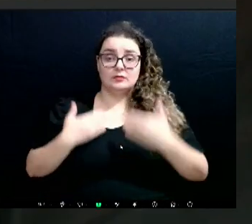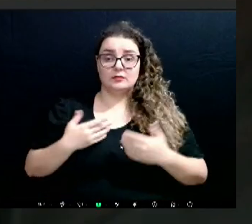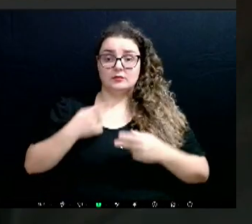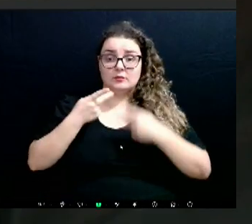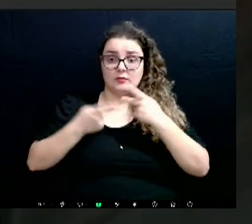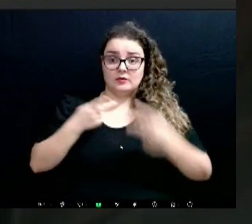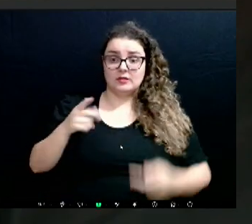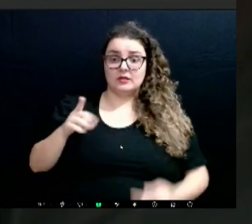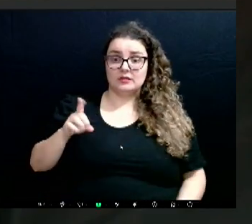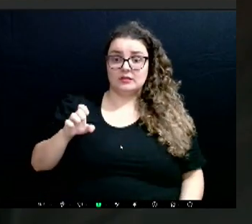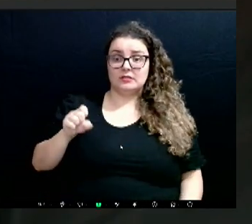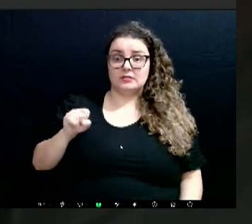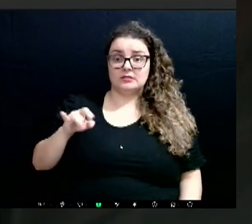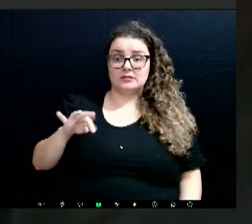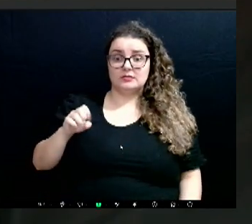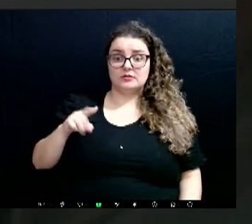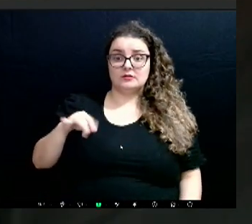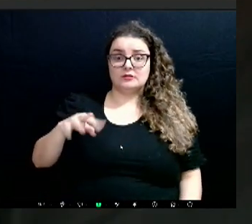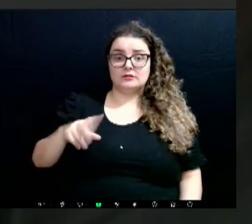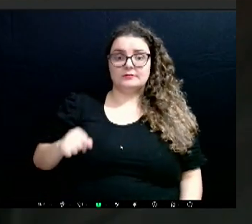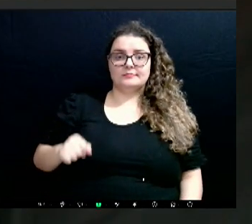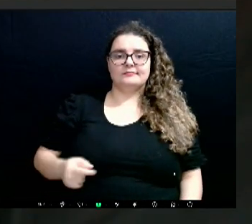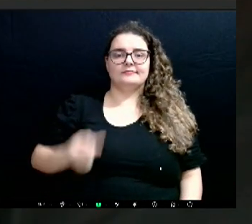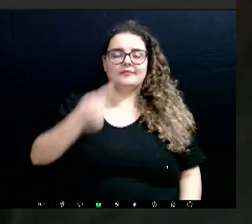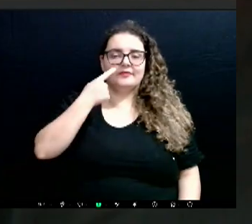digital. O telefone está na tela para você,